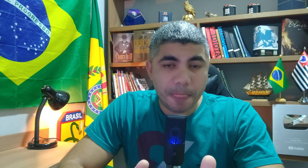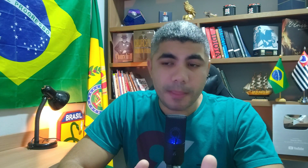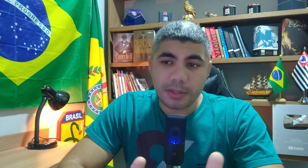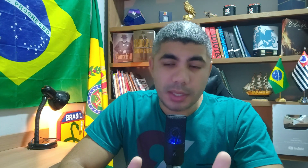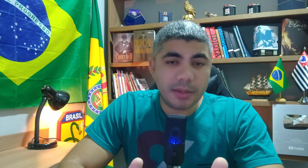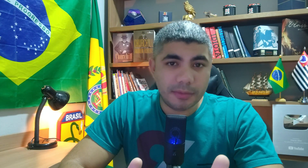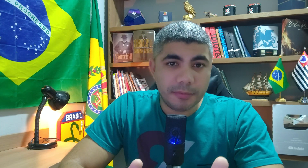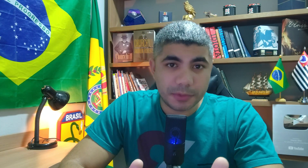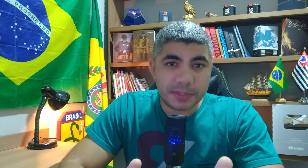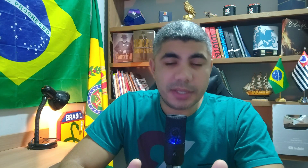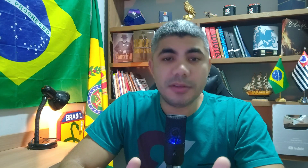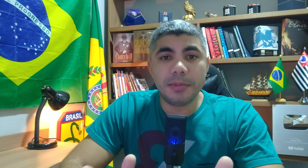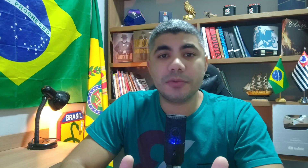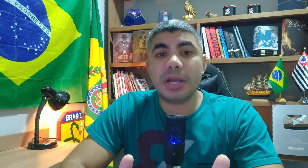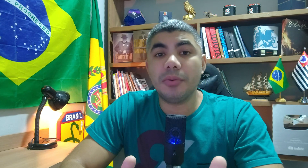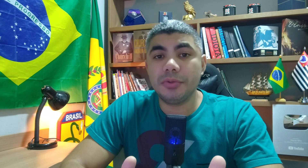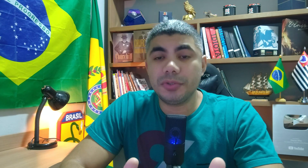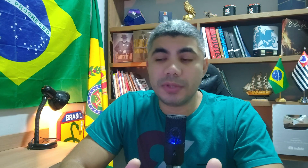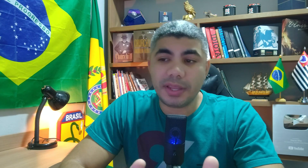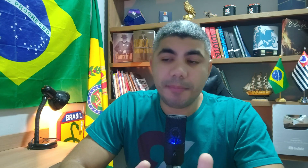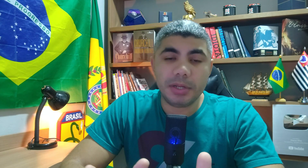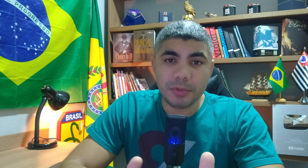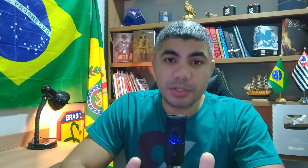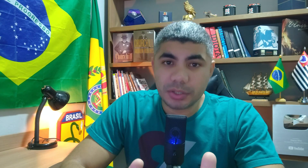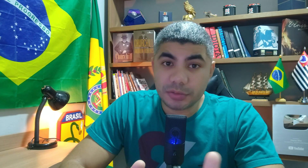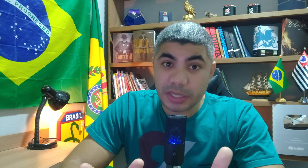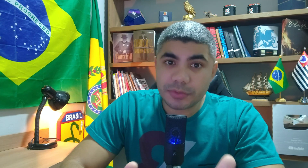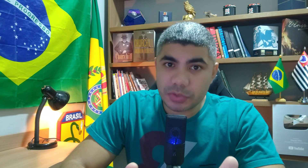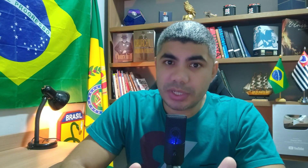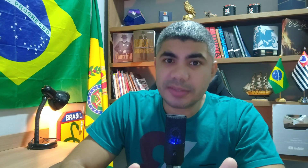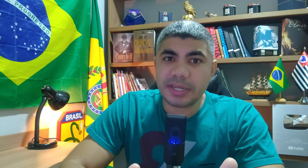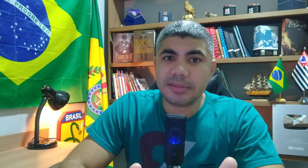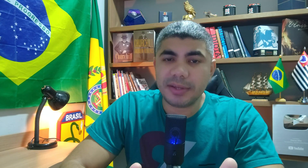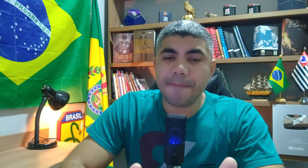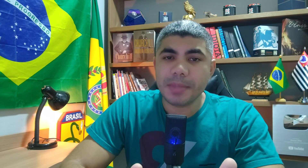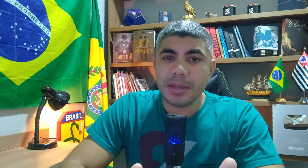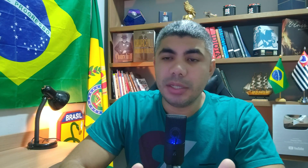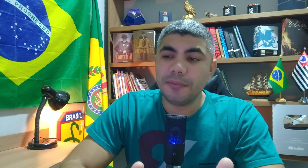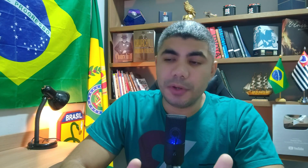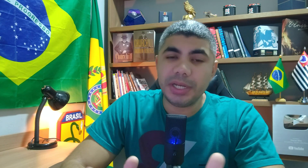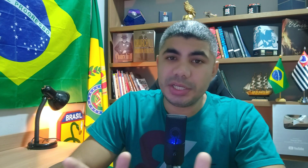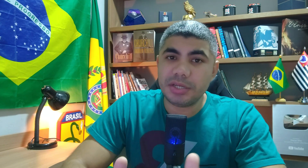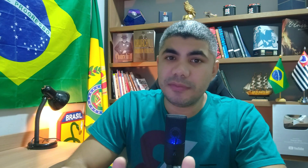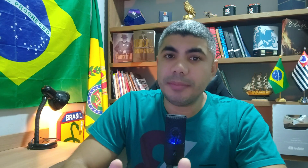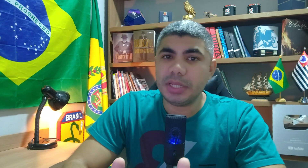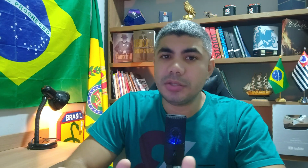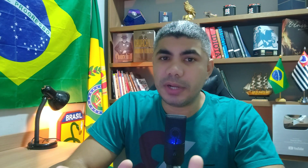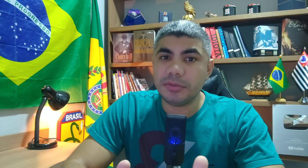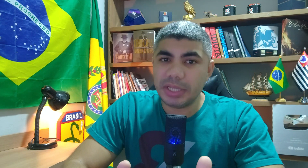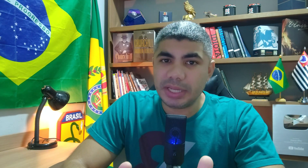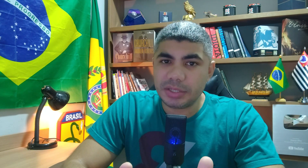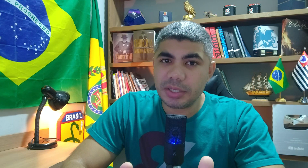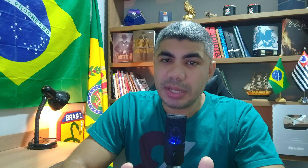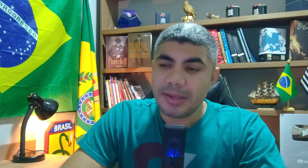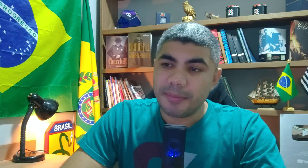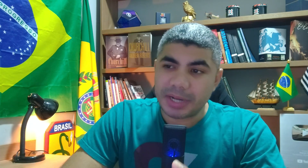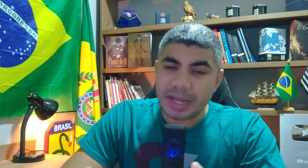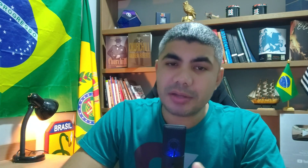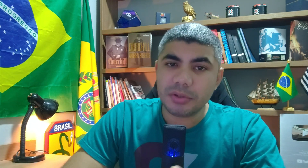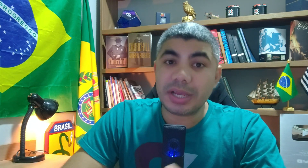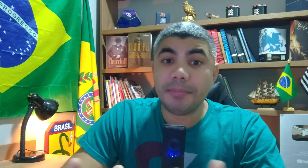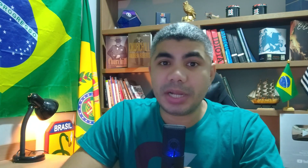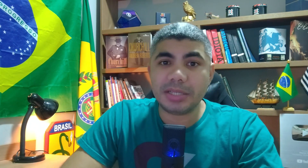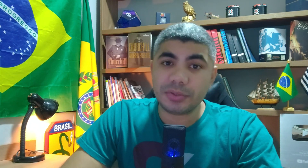espero que vocês, irmãos gaúchos aí, pelo amor de Deus, façam a escolha certa, né? Não vão eleger novamente Eduardo Leite